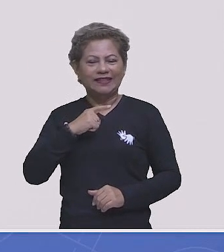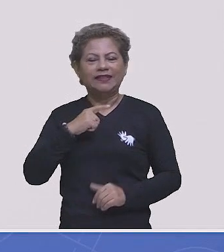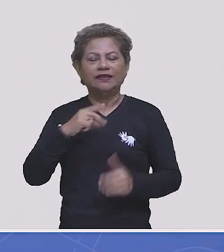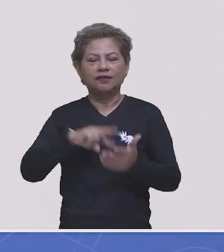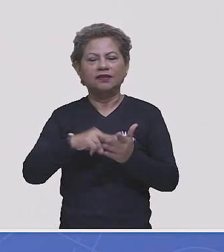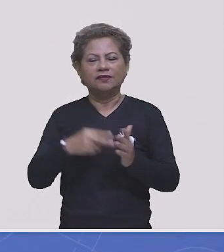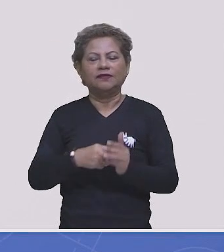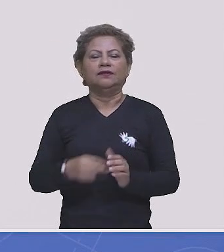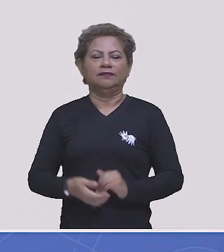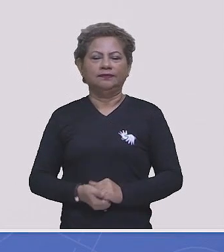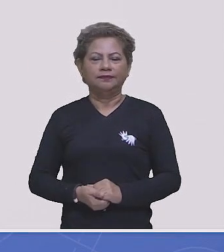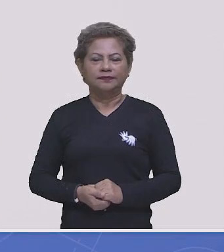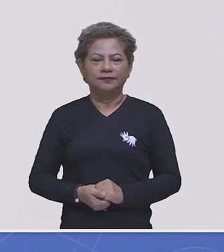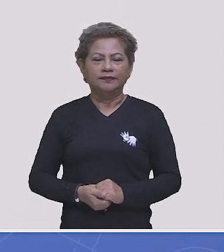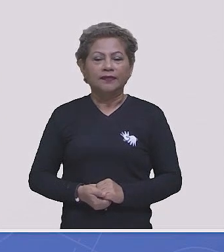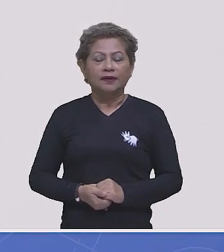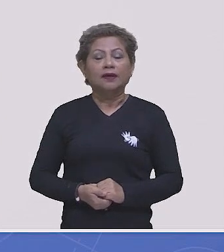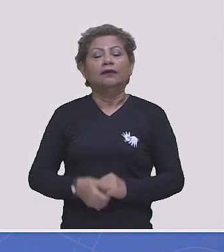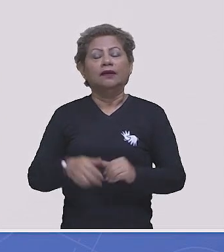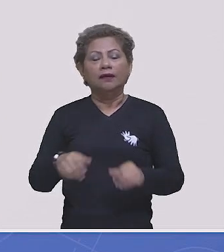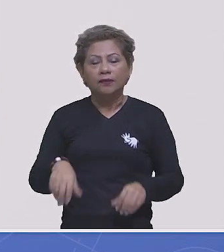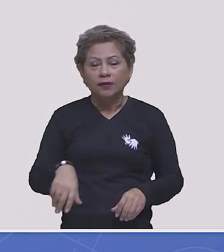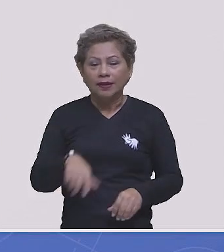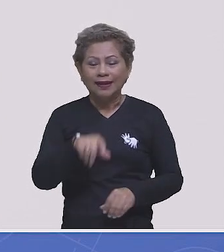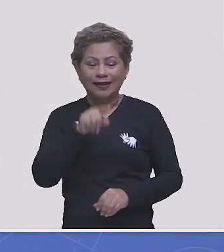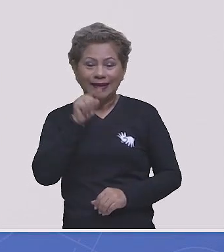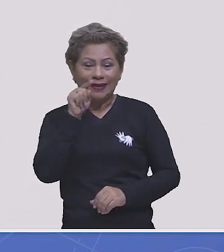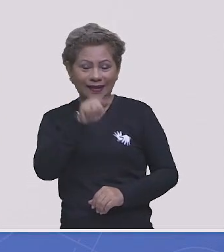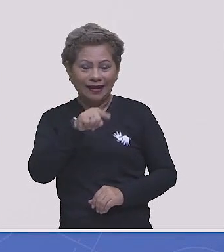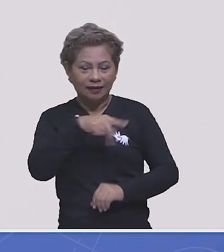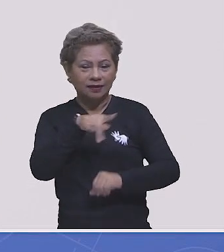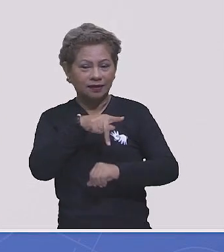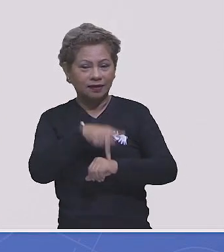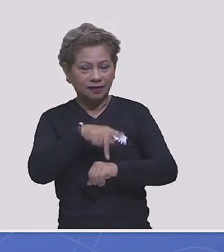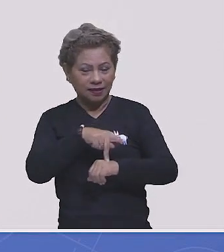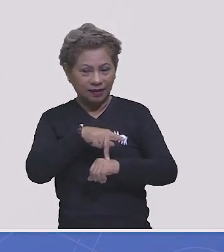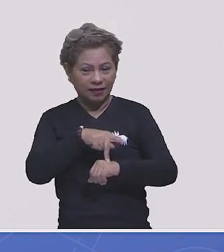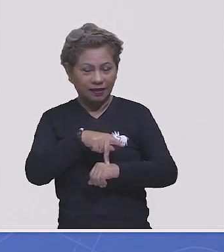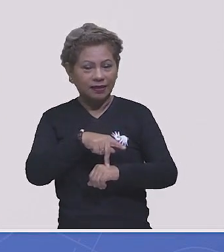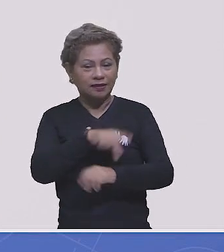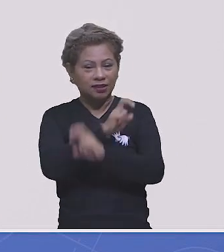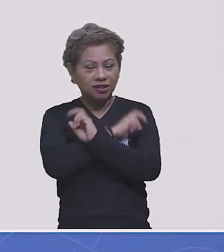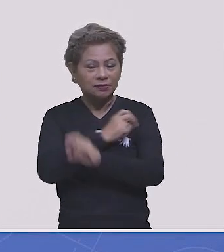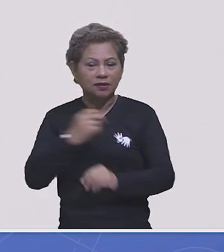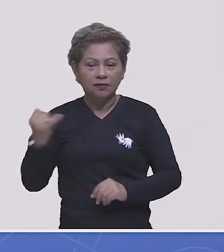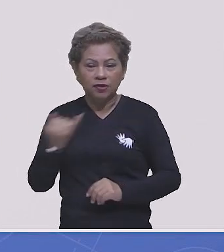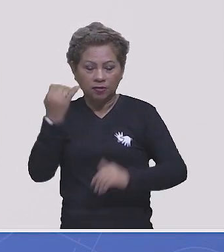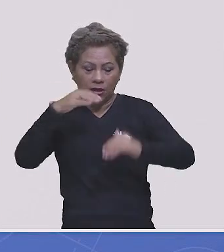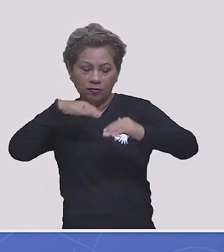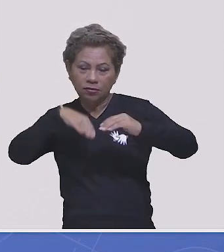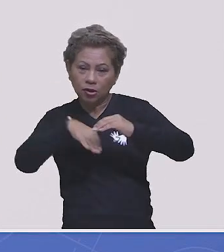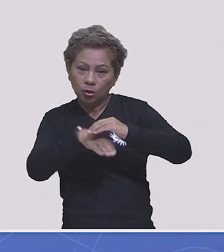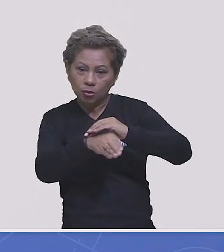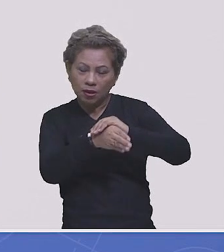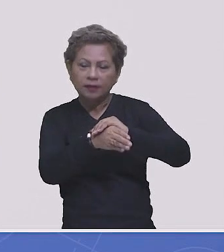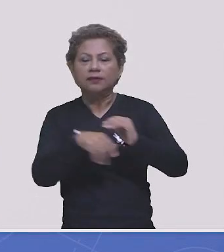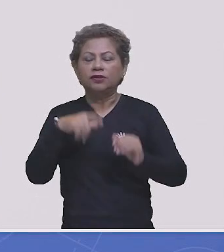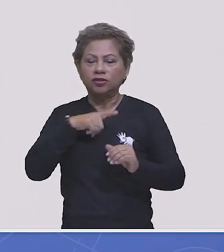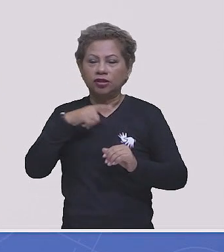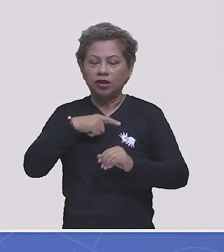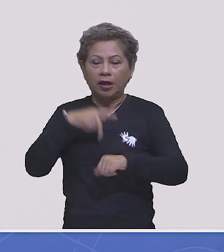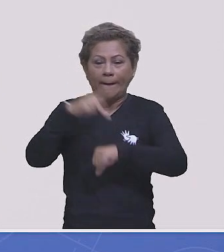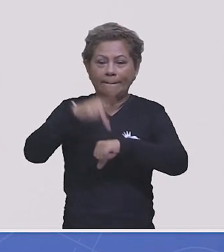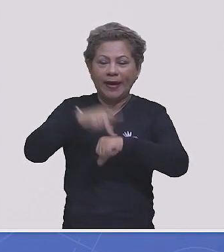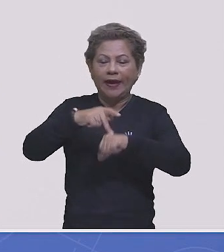A escultura egípcia atingiu seu desenvolvimento máximo com os sarcófagos, esculpidos em pedra